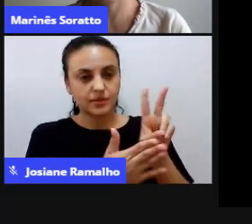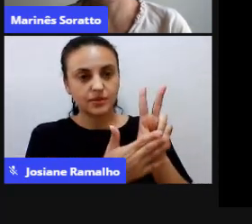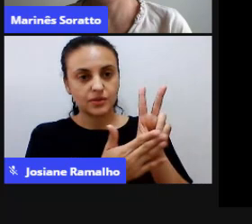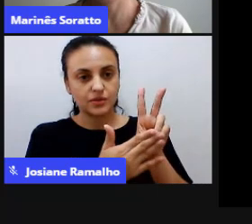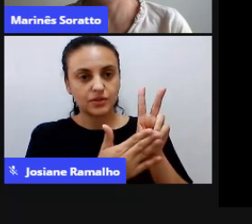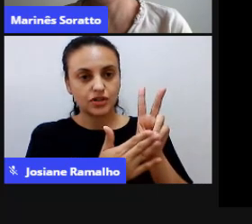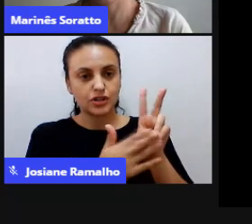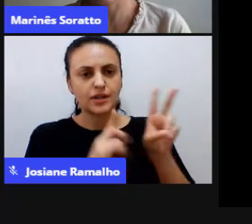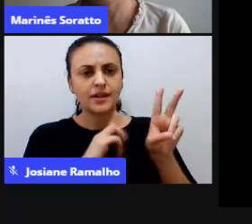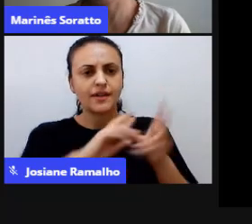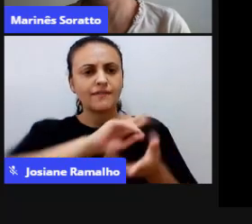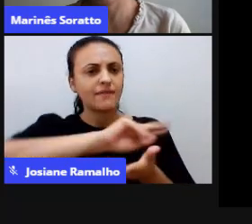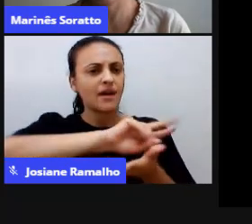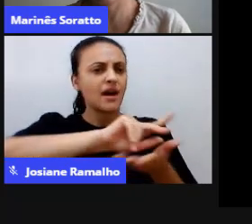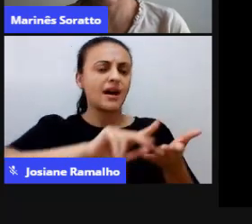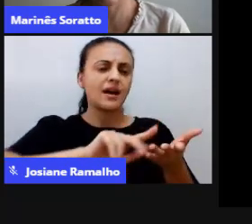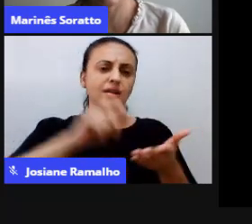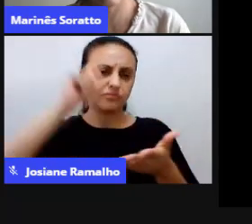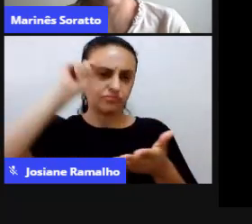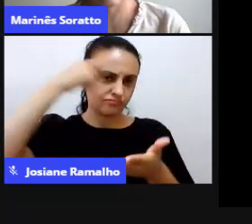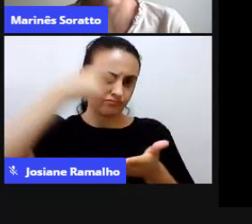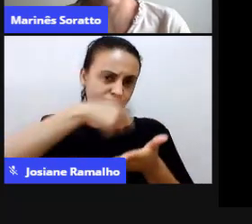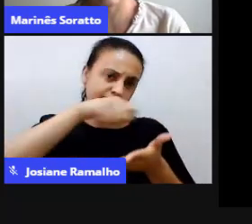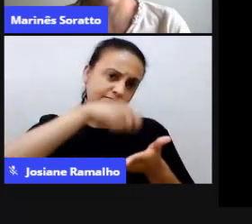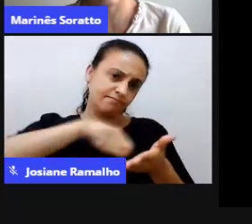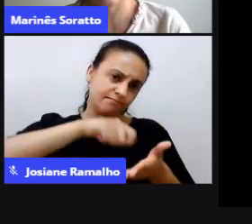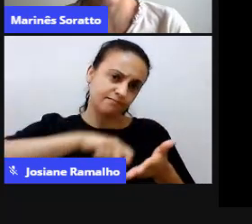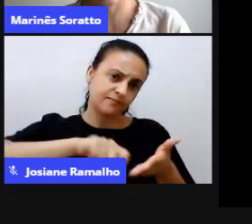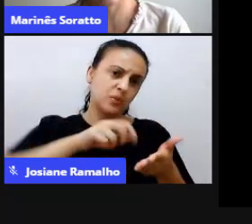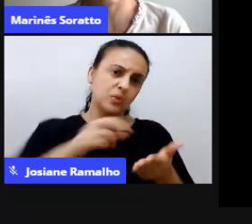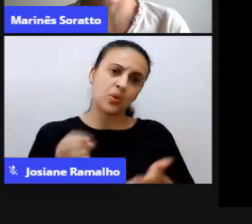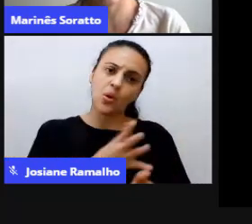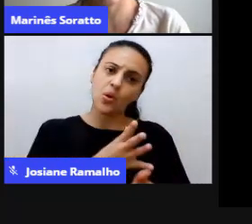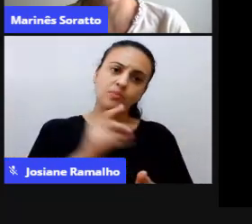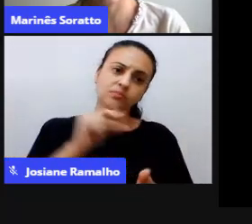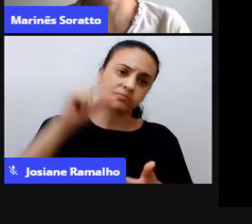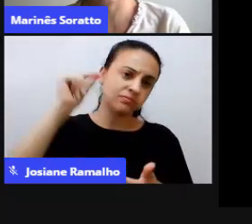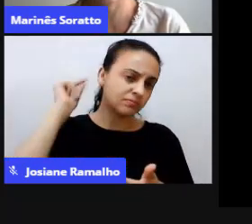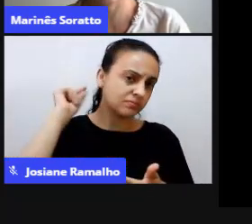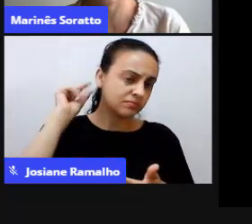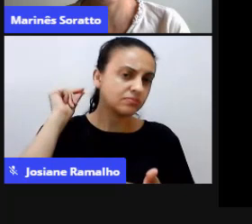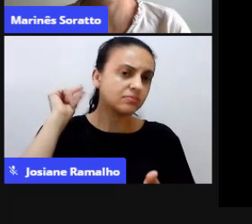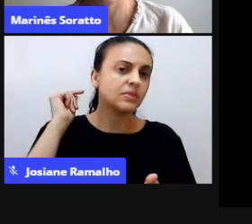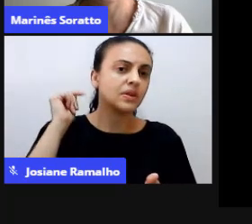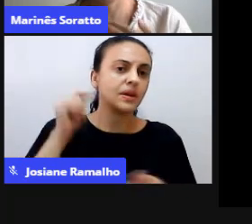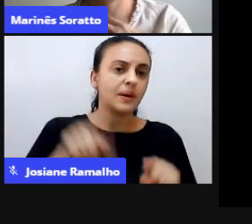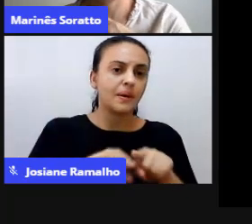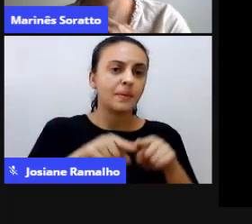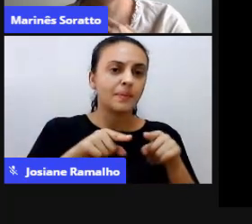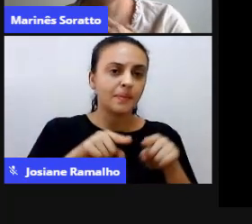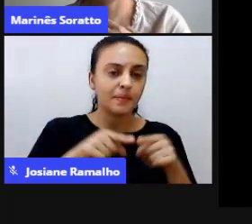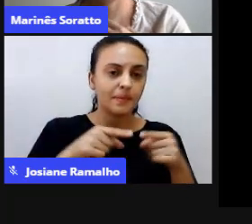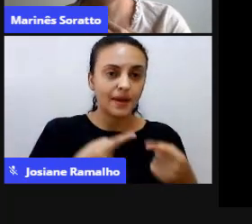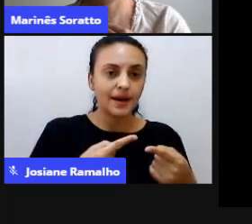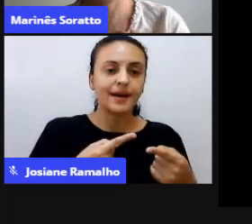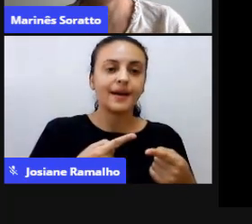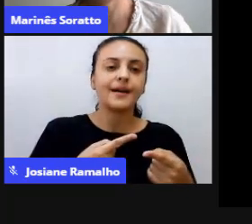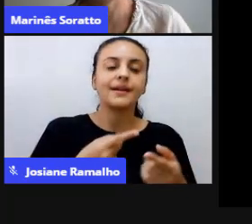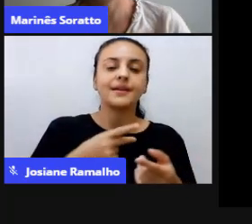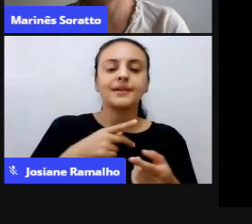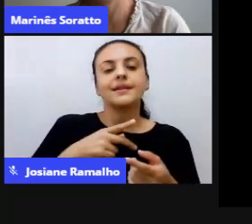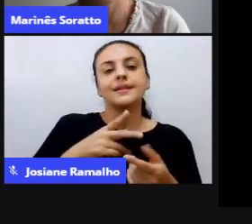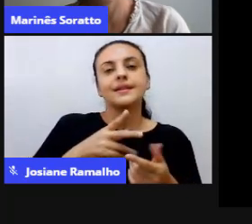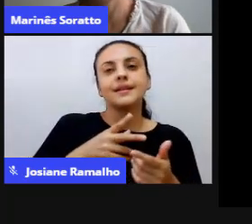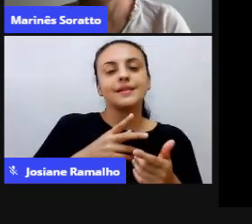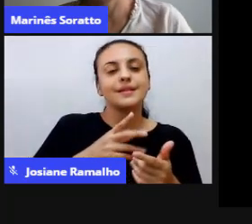até, outros novos, mas é uma coisa que vem sempre como uma areia movediça, está sempre em movimento,